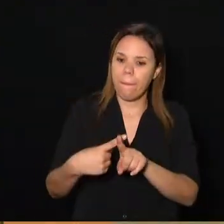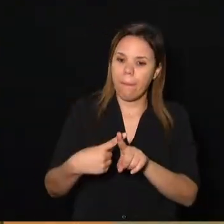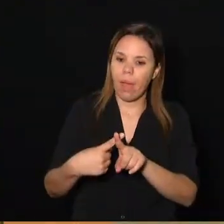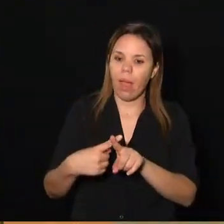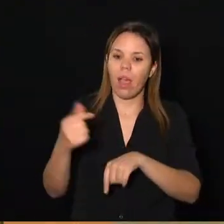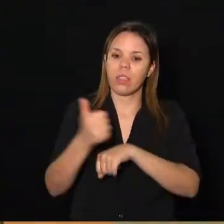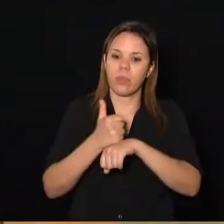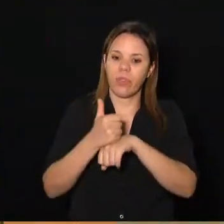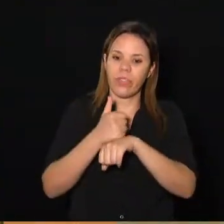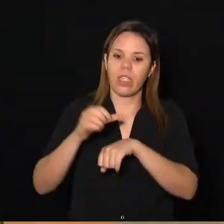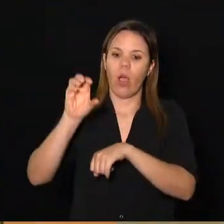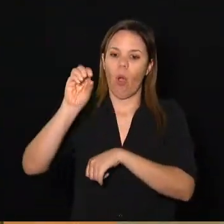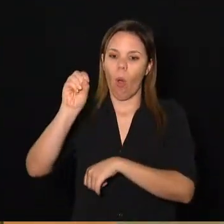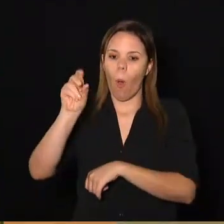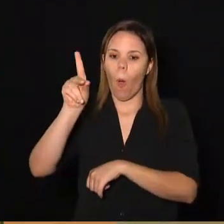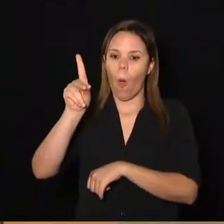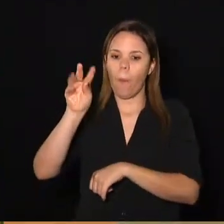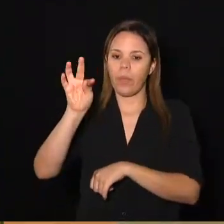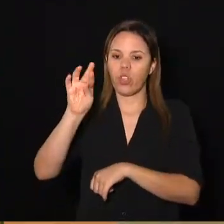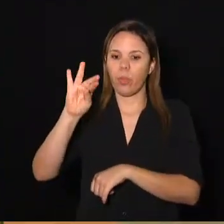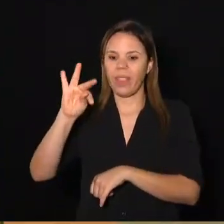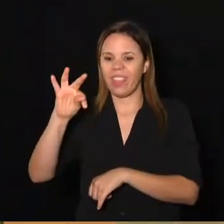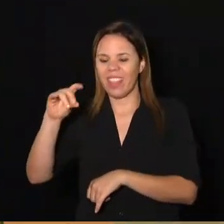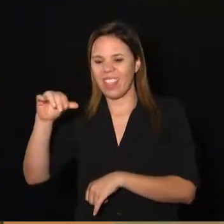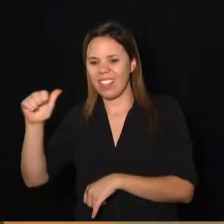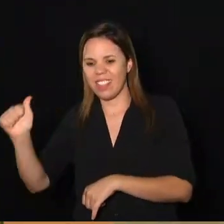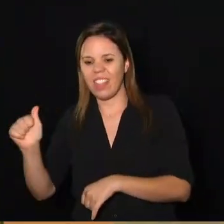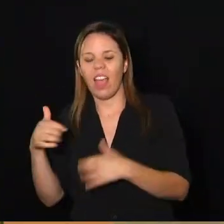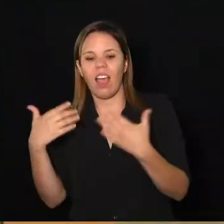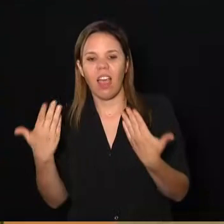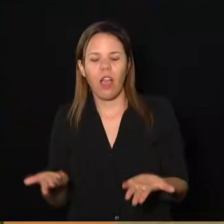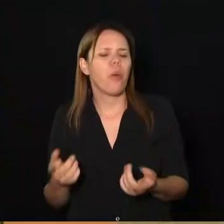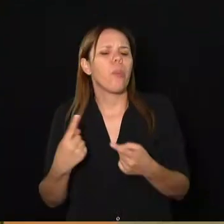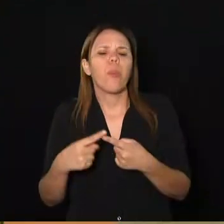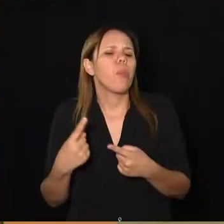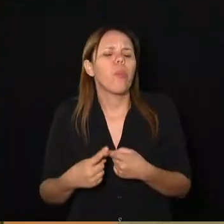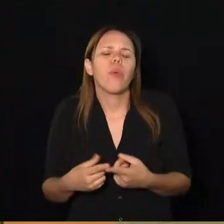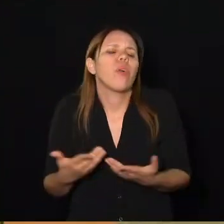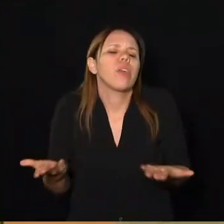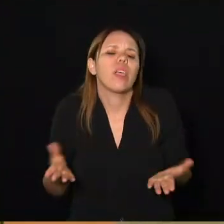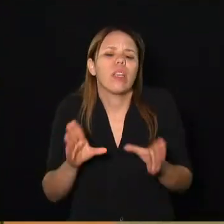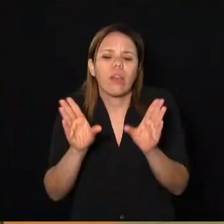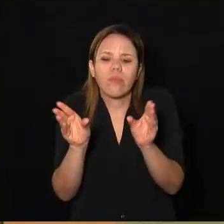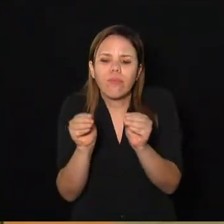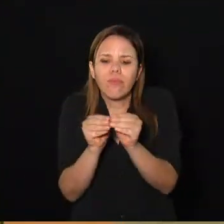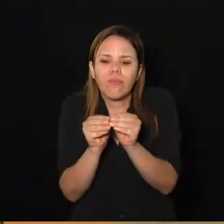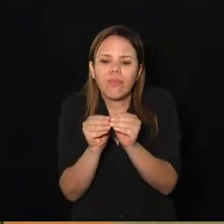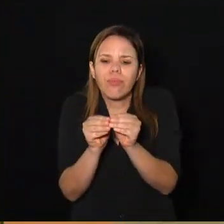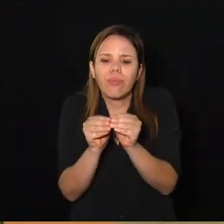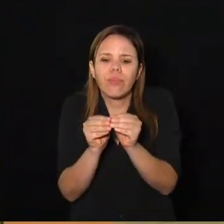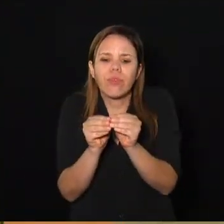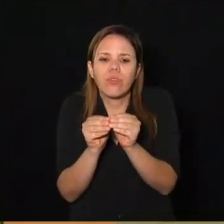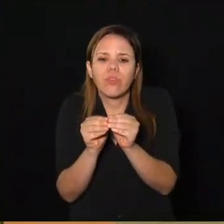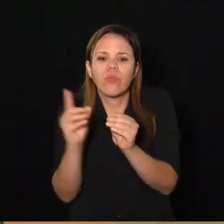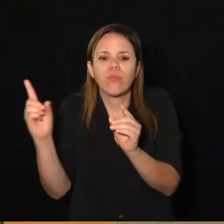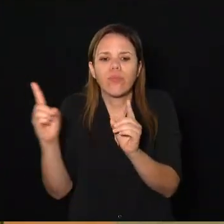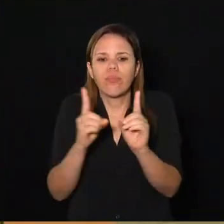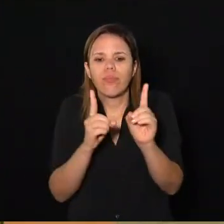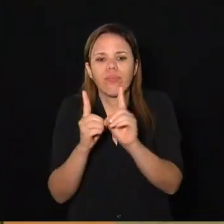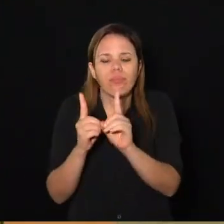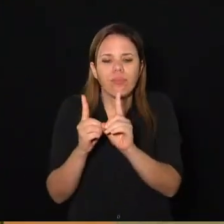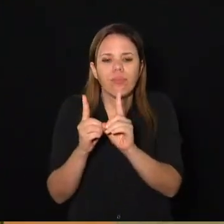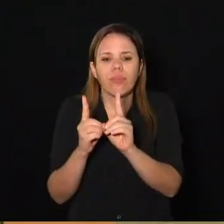que eu vou fazer agora uma pergunta em cima disso por que não juntar uma coisa que é tão boa